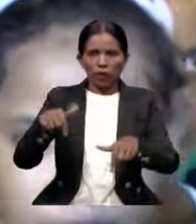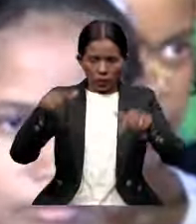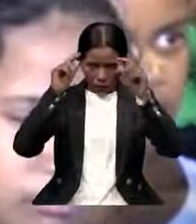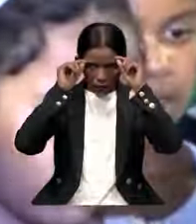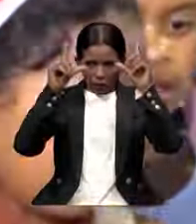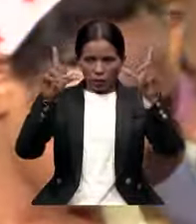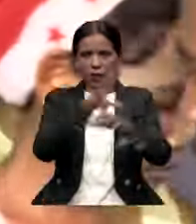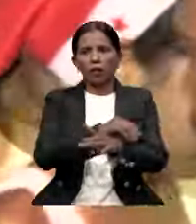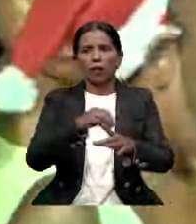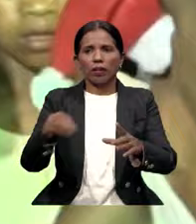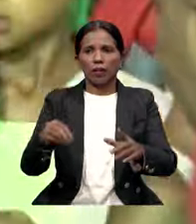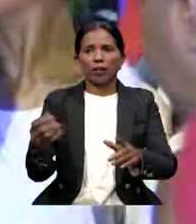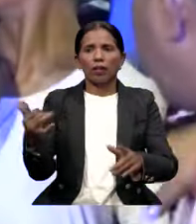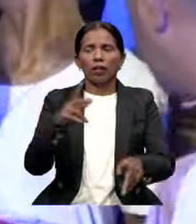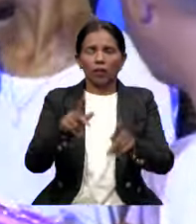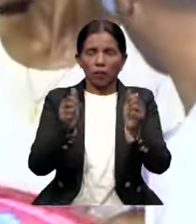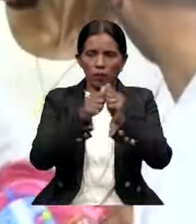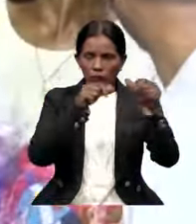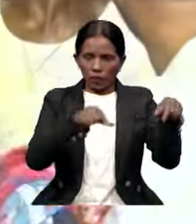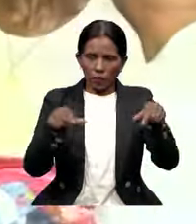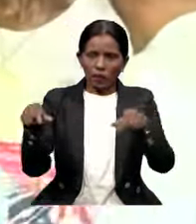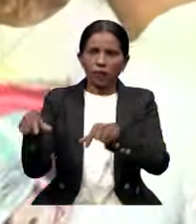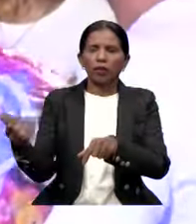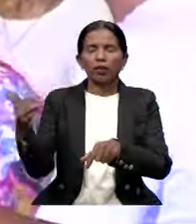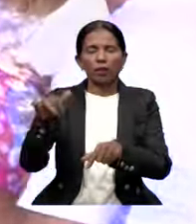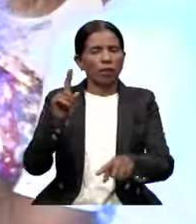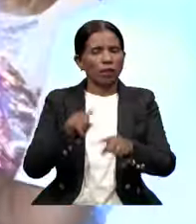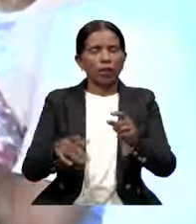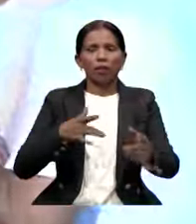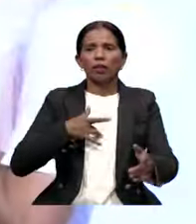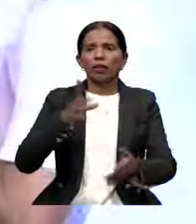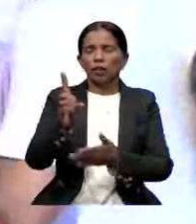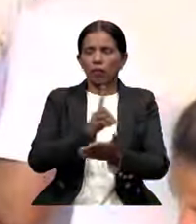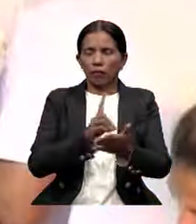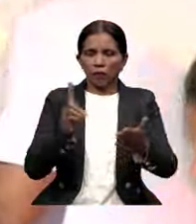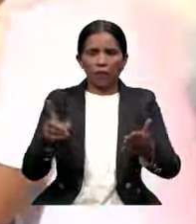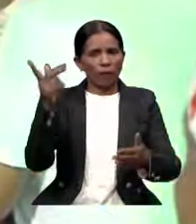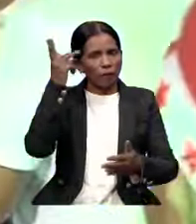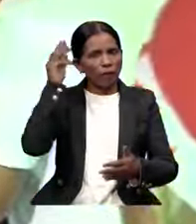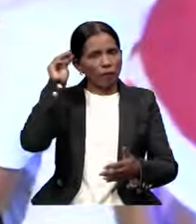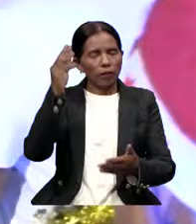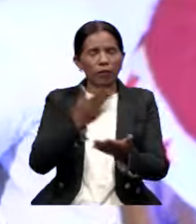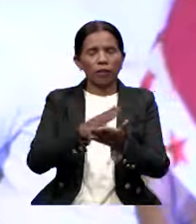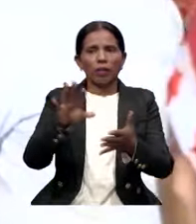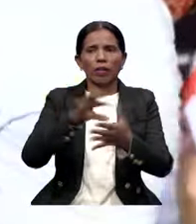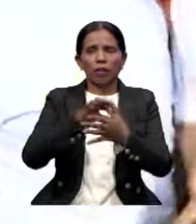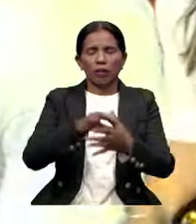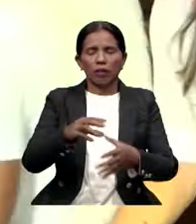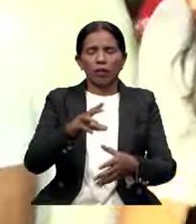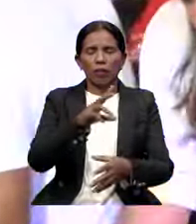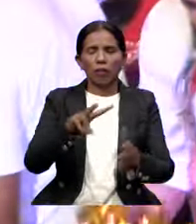nasional atu dune ema ho deficiencia sira labelesenti diskriminasaun. Antes nemos primeiro-ministro fahenaan no modo ba